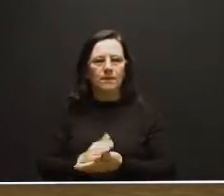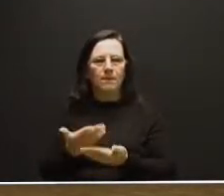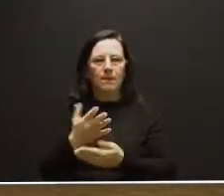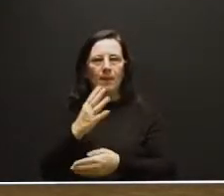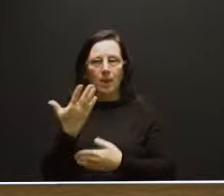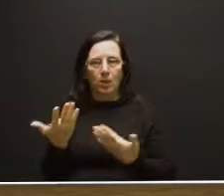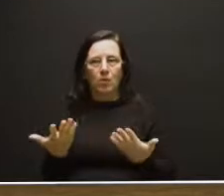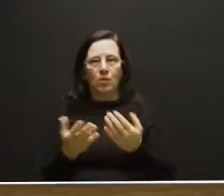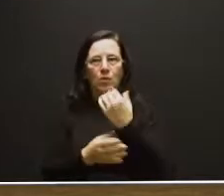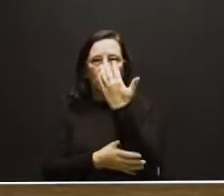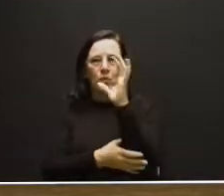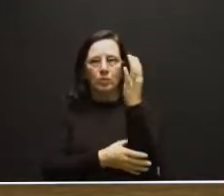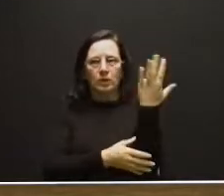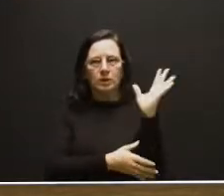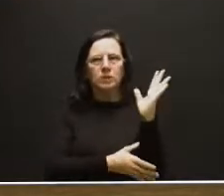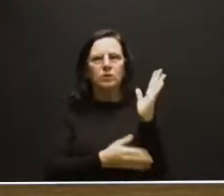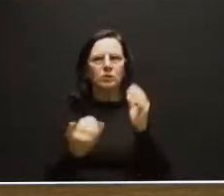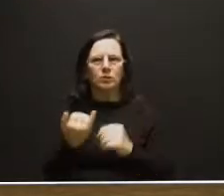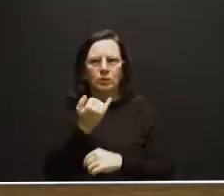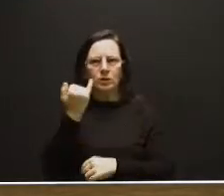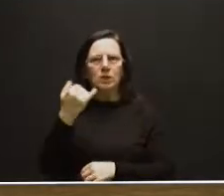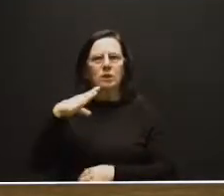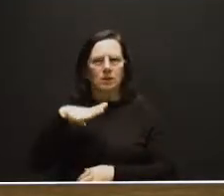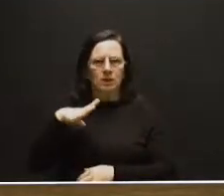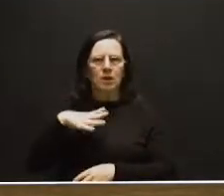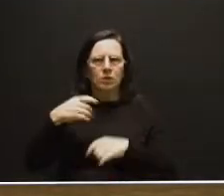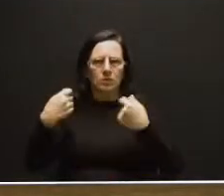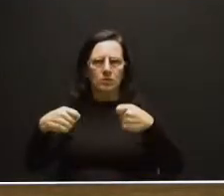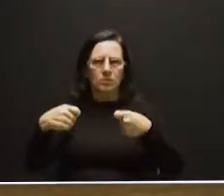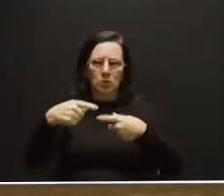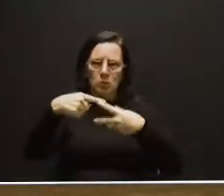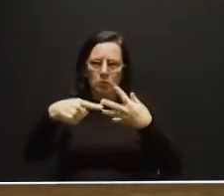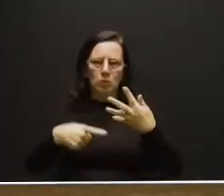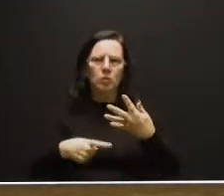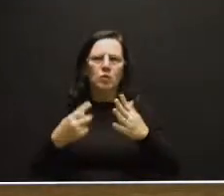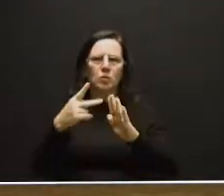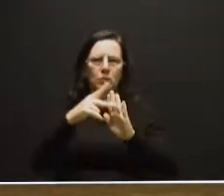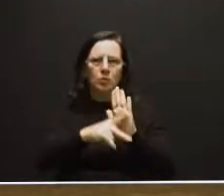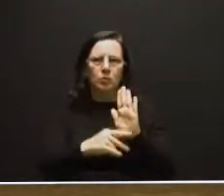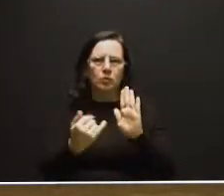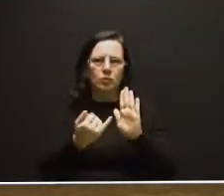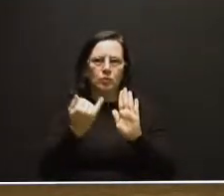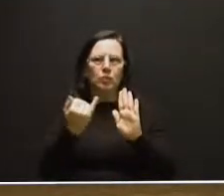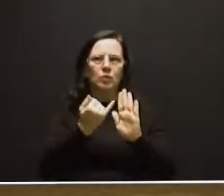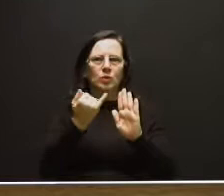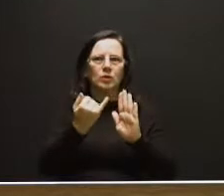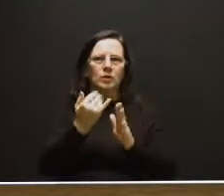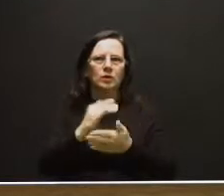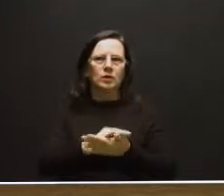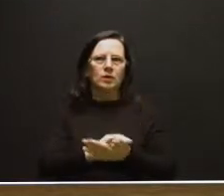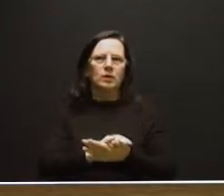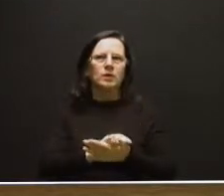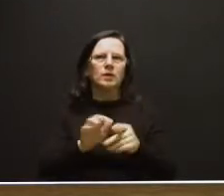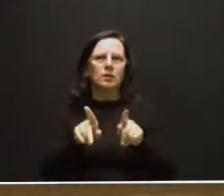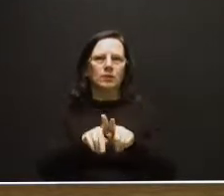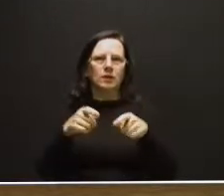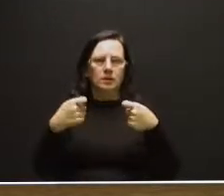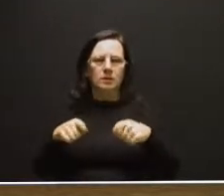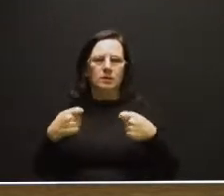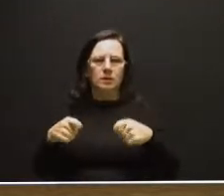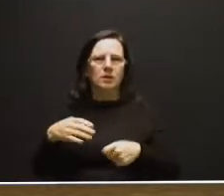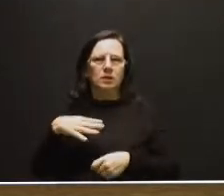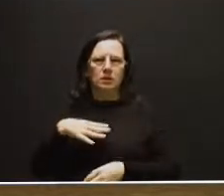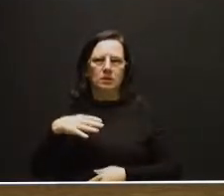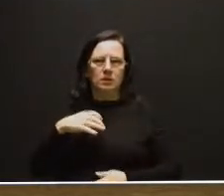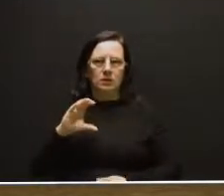arborização que a nossa cidade precisa é óbvio precisa de muitas coisas mas esse projeto ele cai de encontro ele vem de encontro também a necessidade da